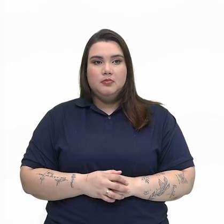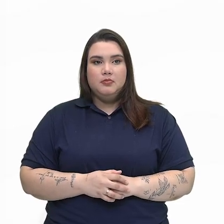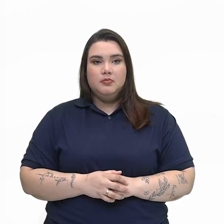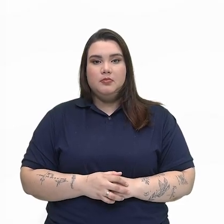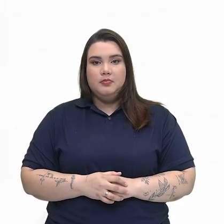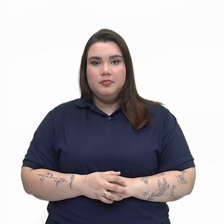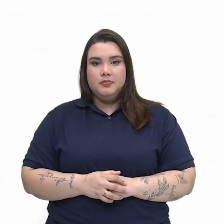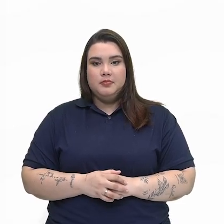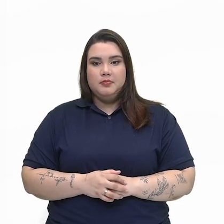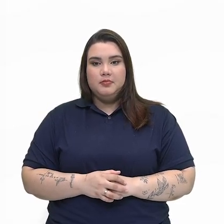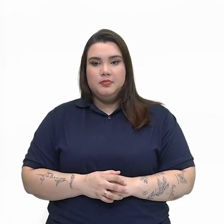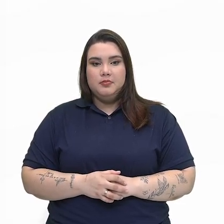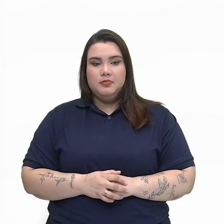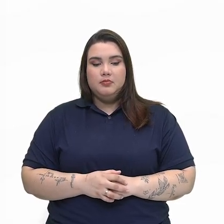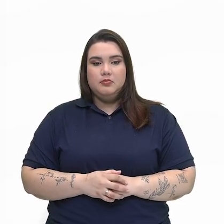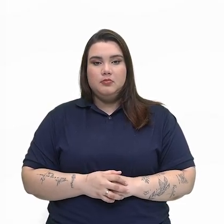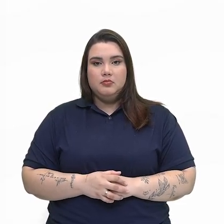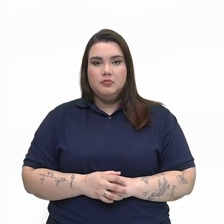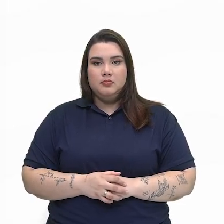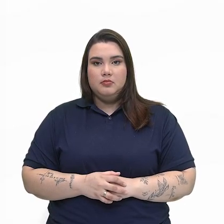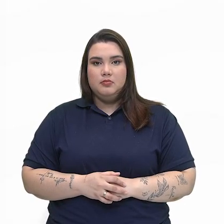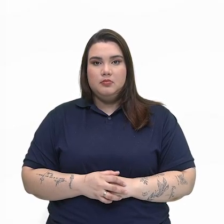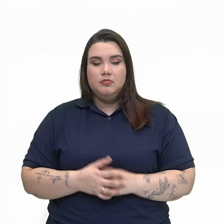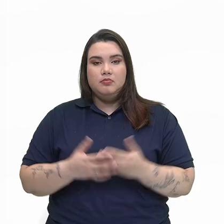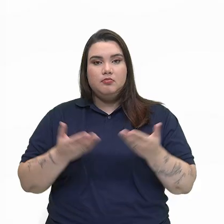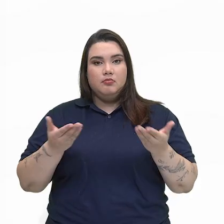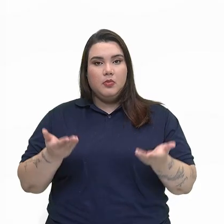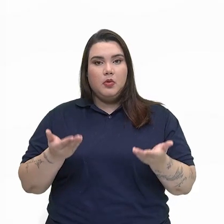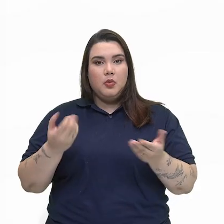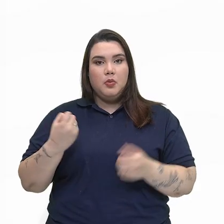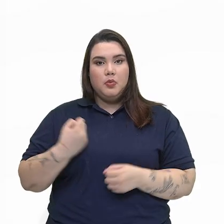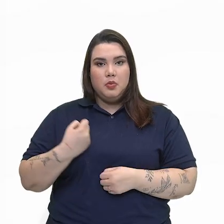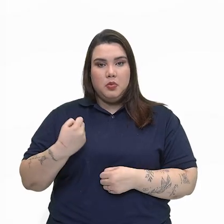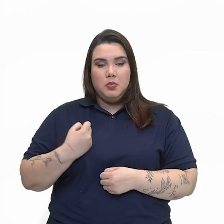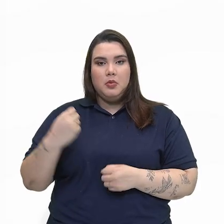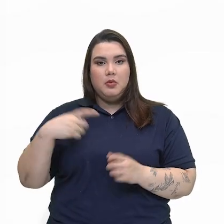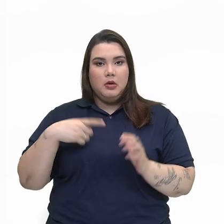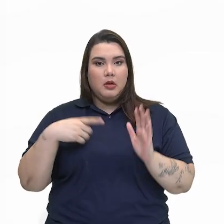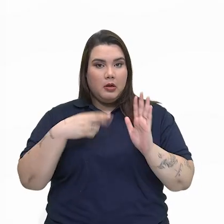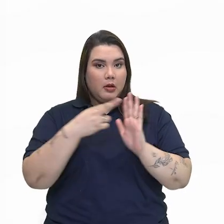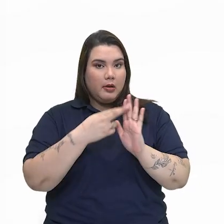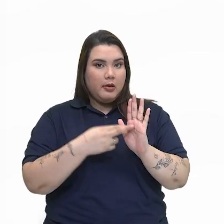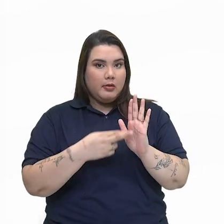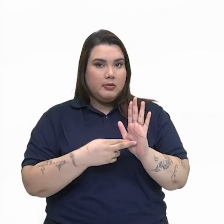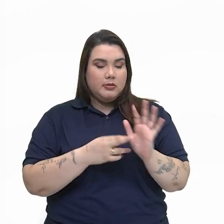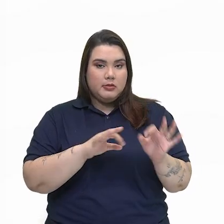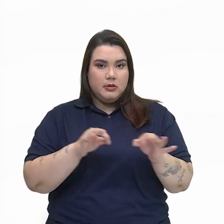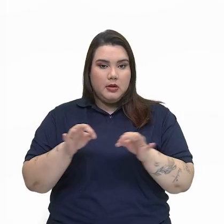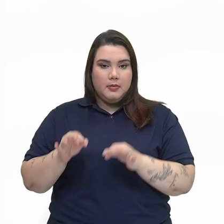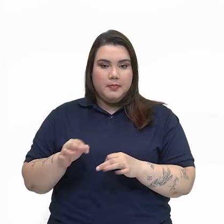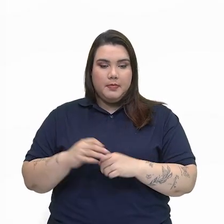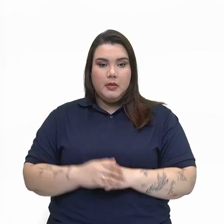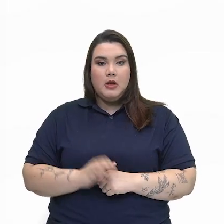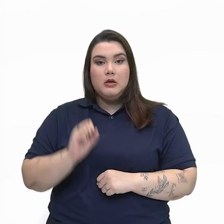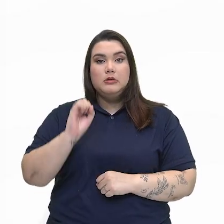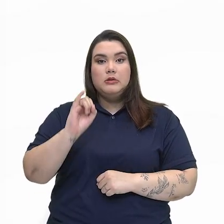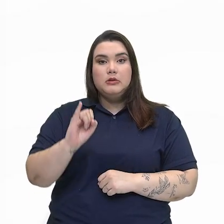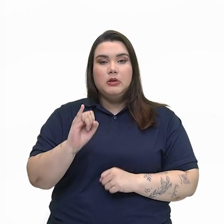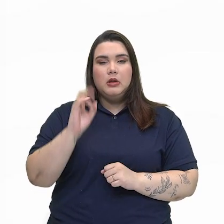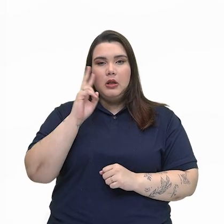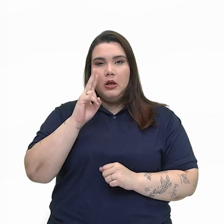o último algarismo de interesse é mantido. E tem um detalhe, se for